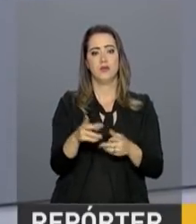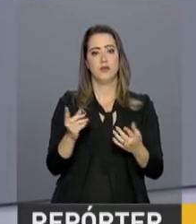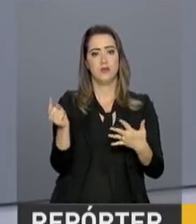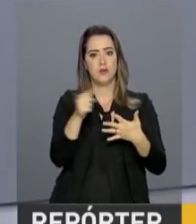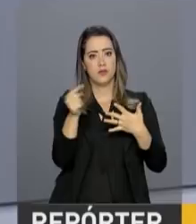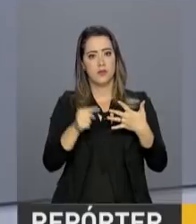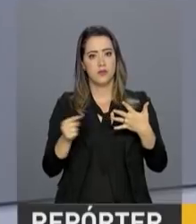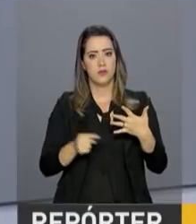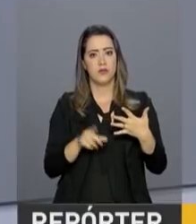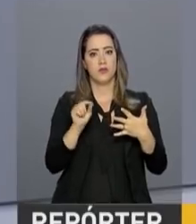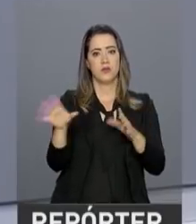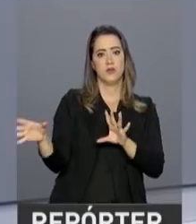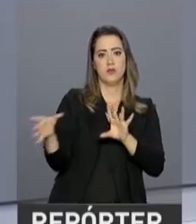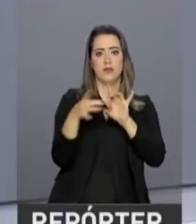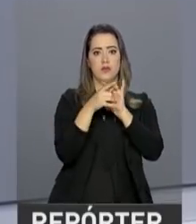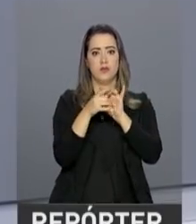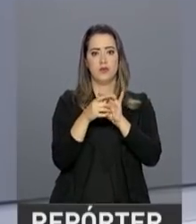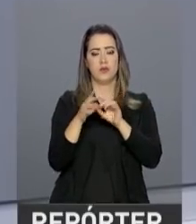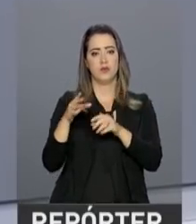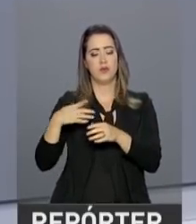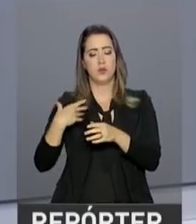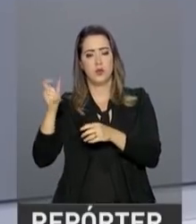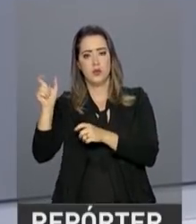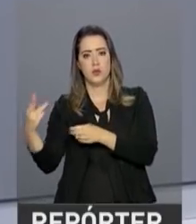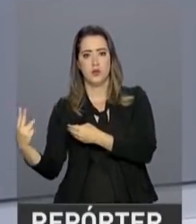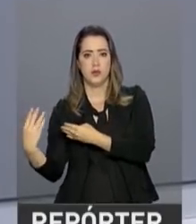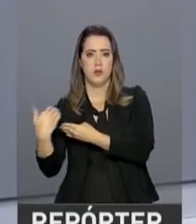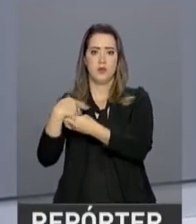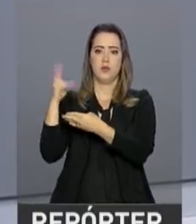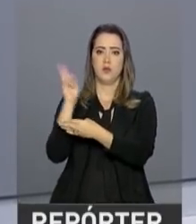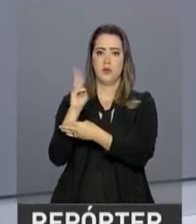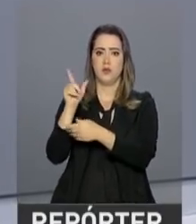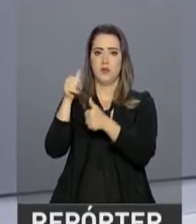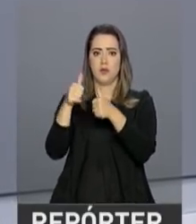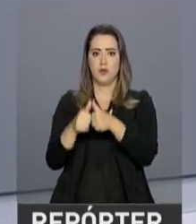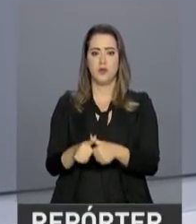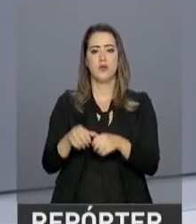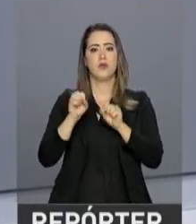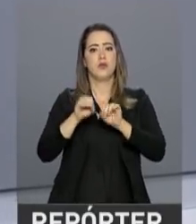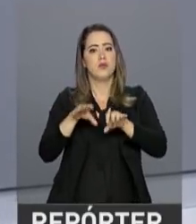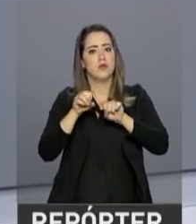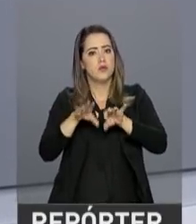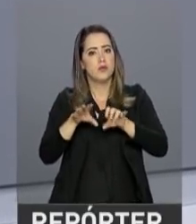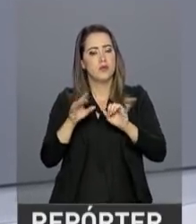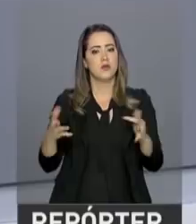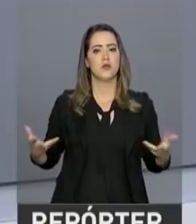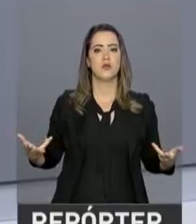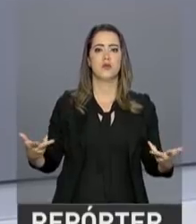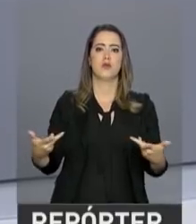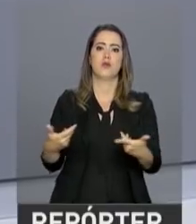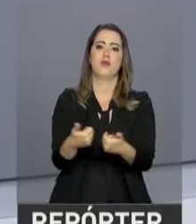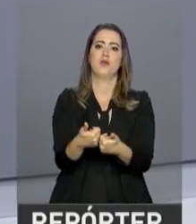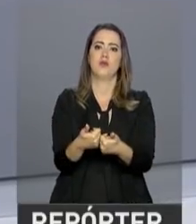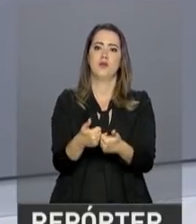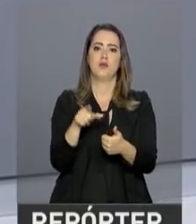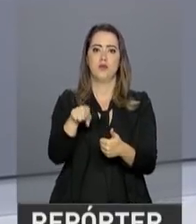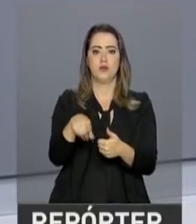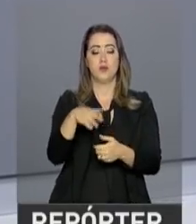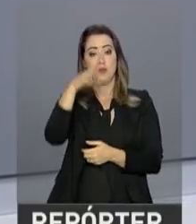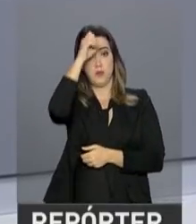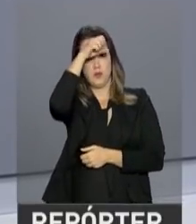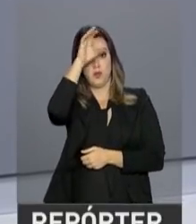entre os desafios para integração dos migrantes venezuelanos brasil está justamente garantir que as crianças tenham educação de qualidade